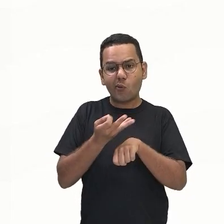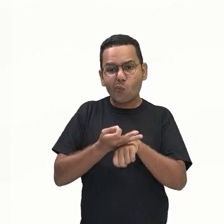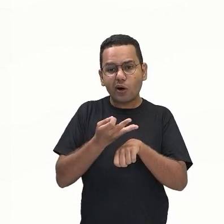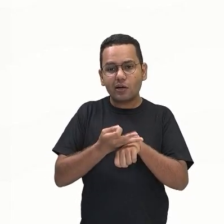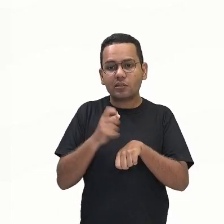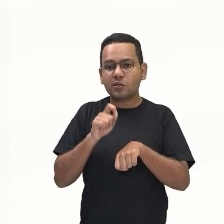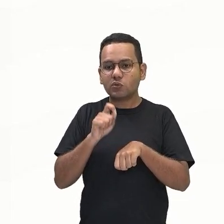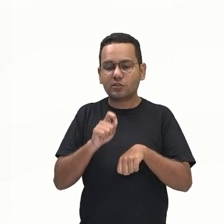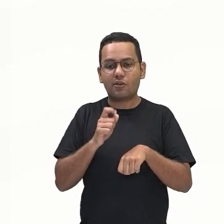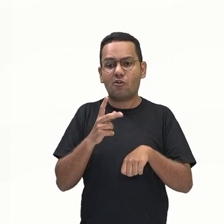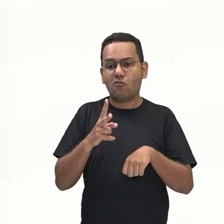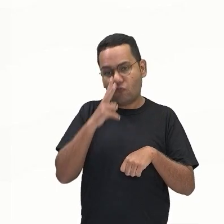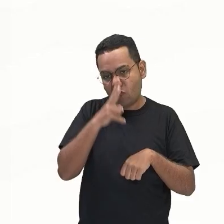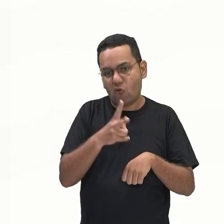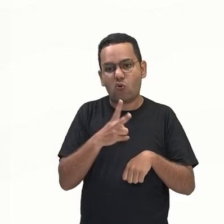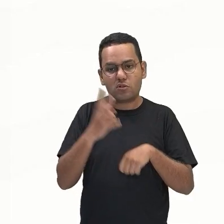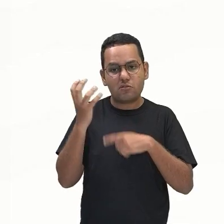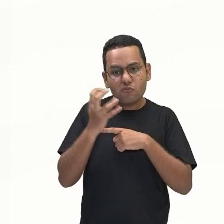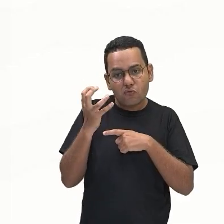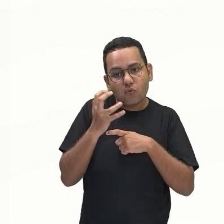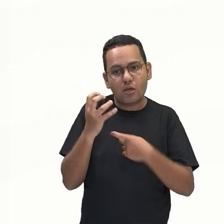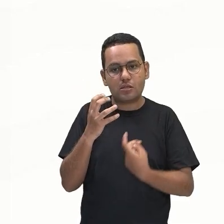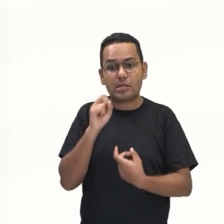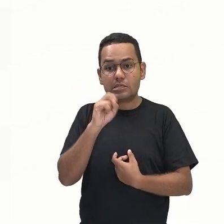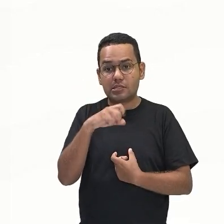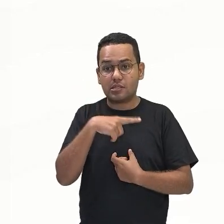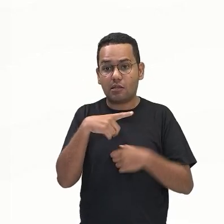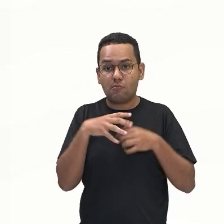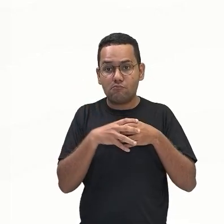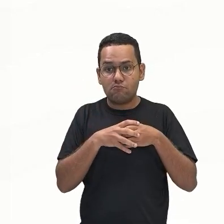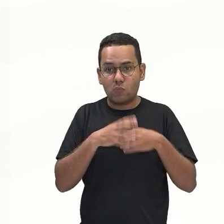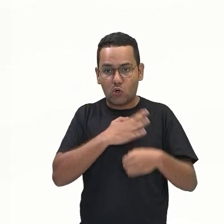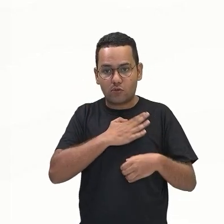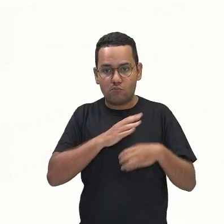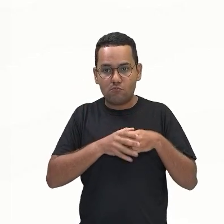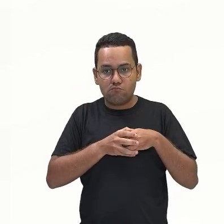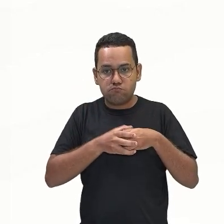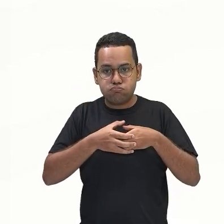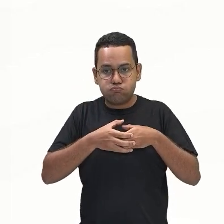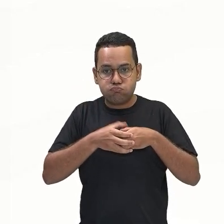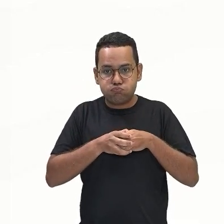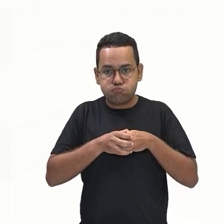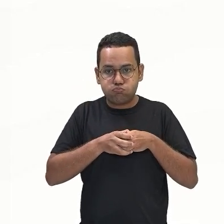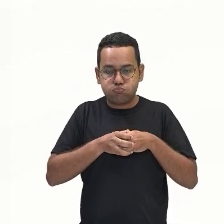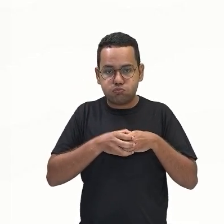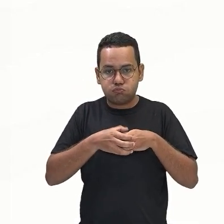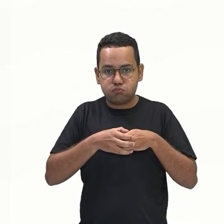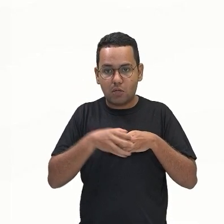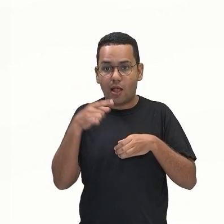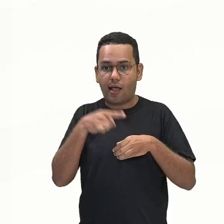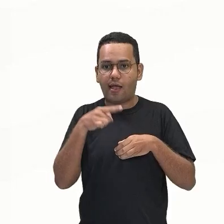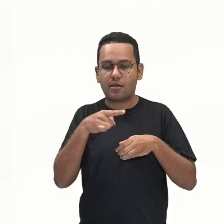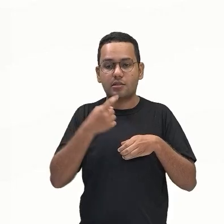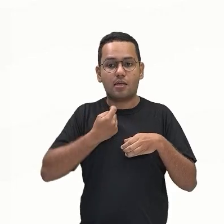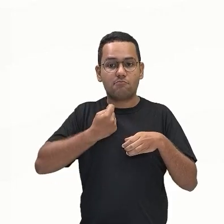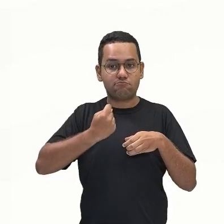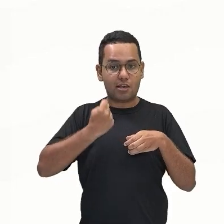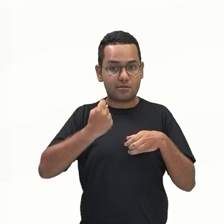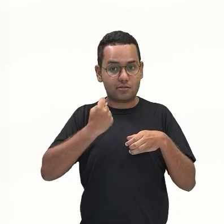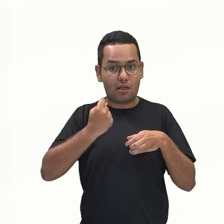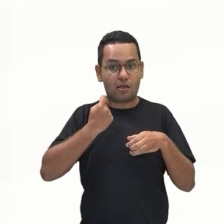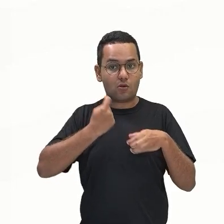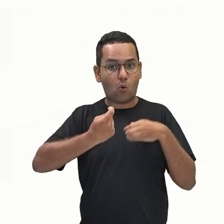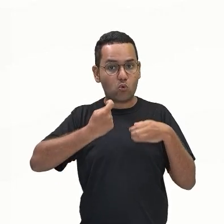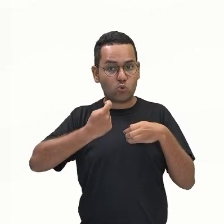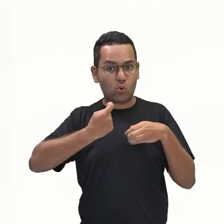pressão. Na contração, né, é ela que segura ali todo o grande volume que vai para todo o seu